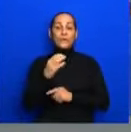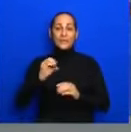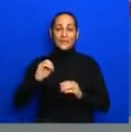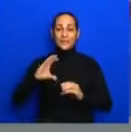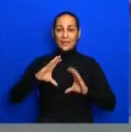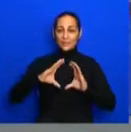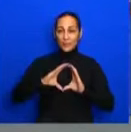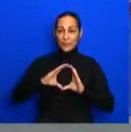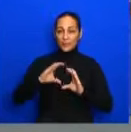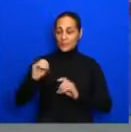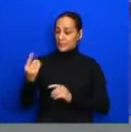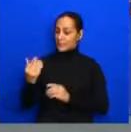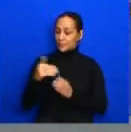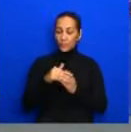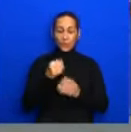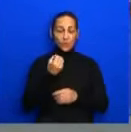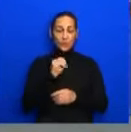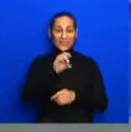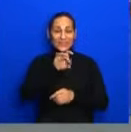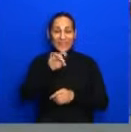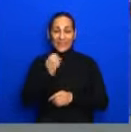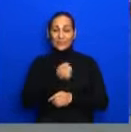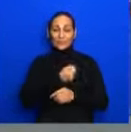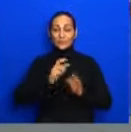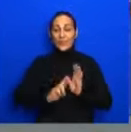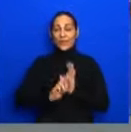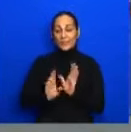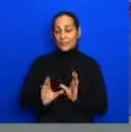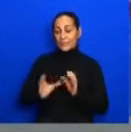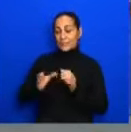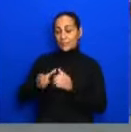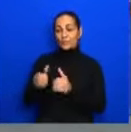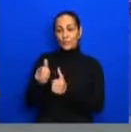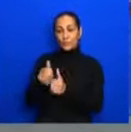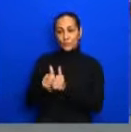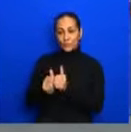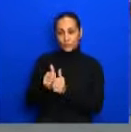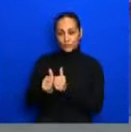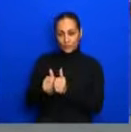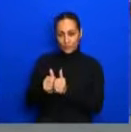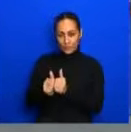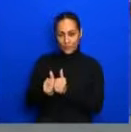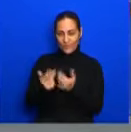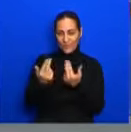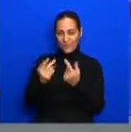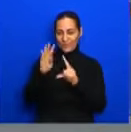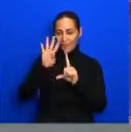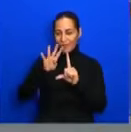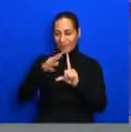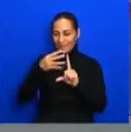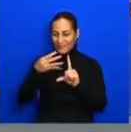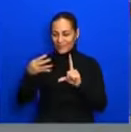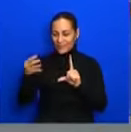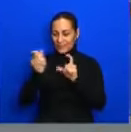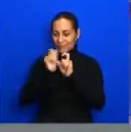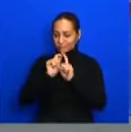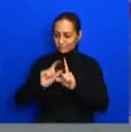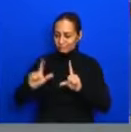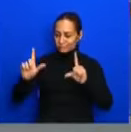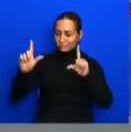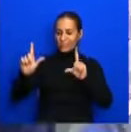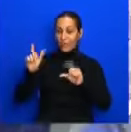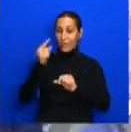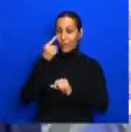80 bolas numeradas de 01 a 80, sendo que cada número corresponde a um time de futebol, conforme a tabela de times exposta no